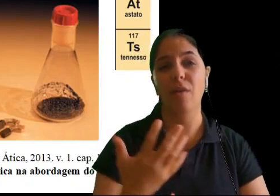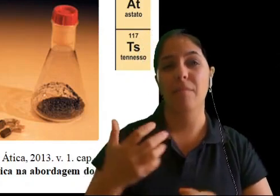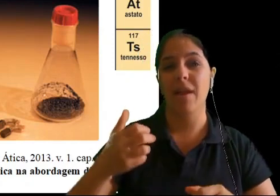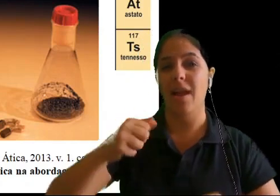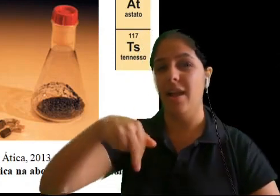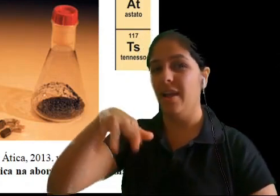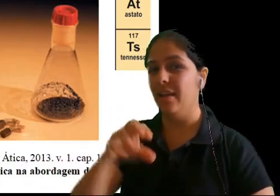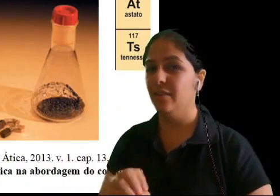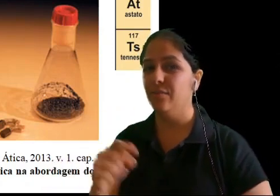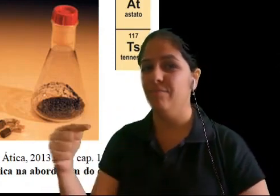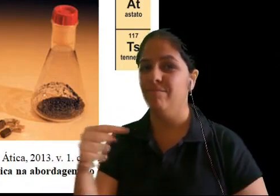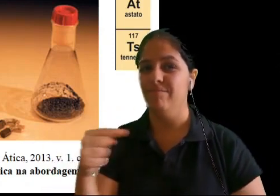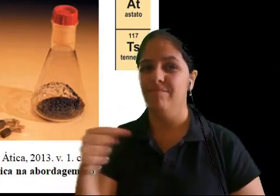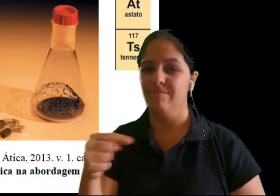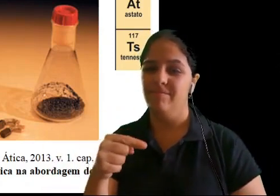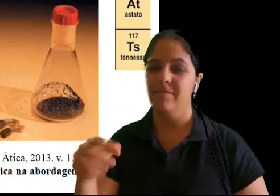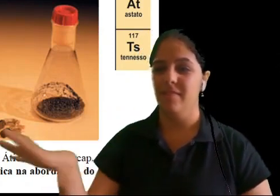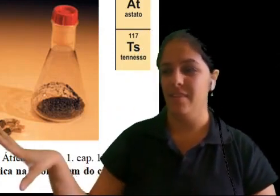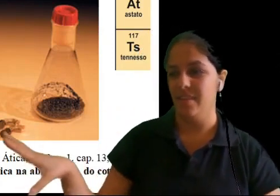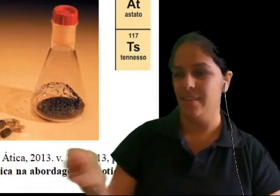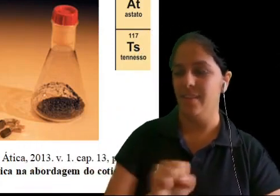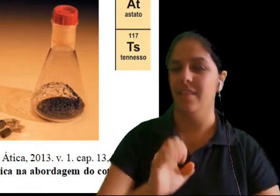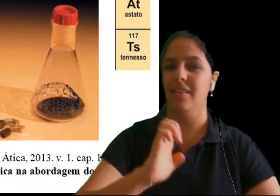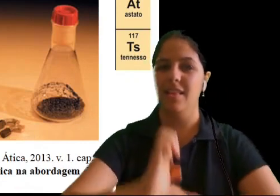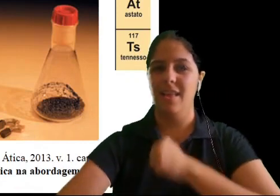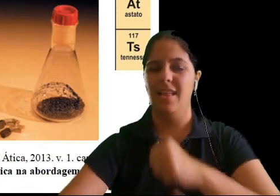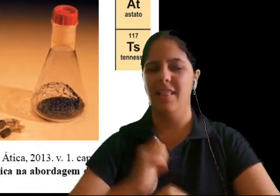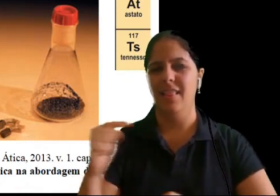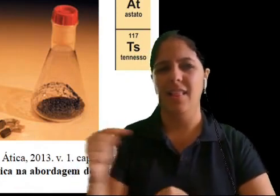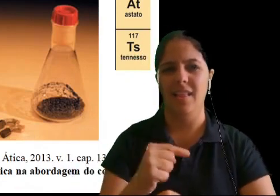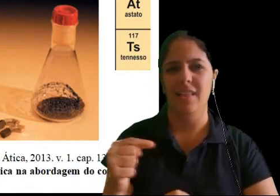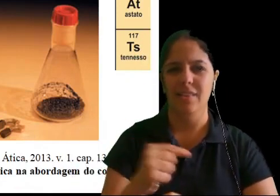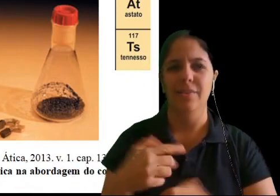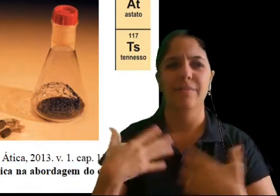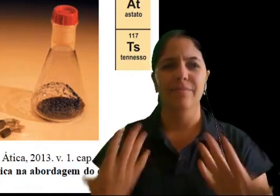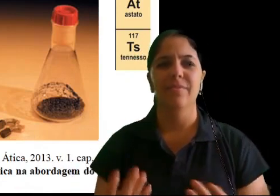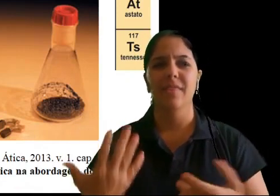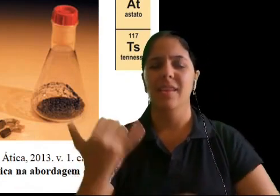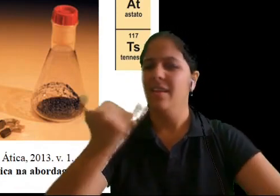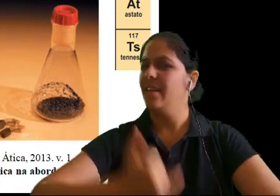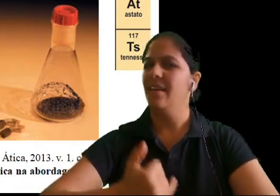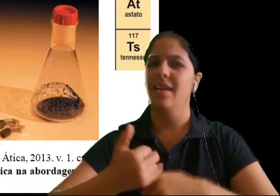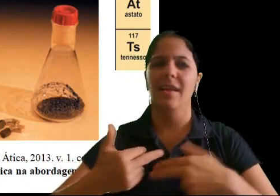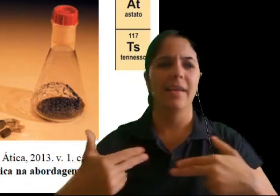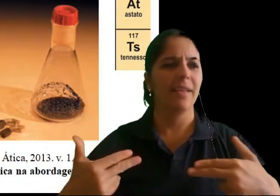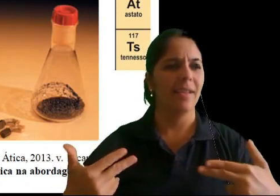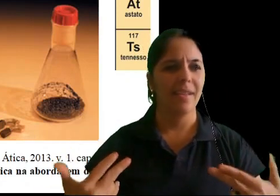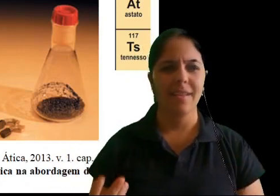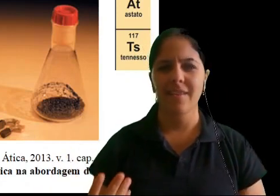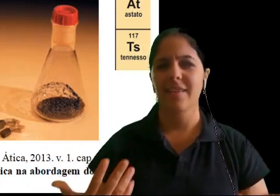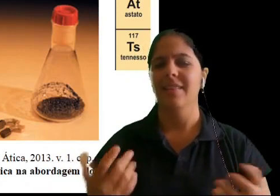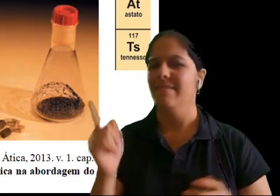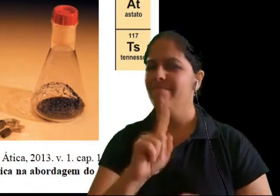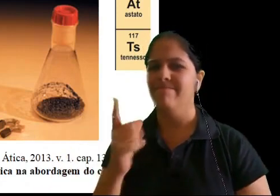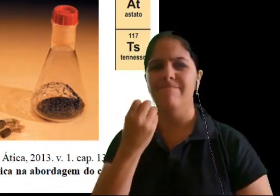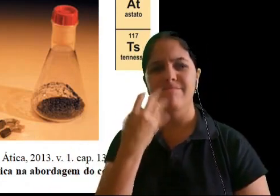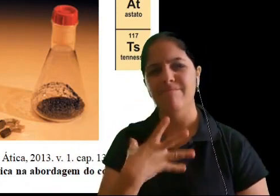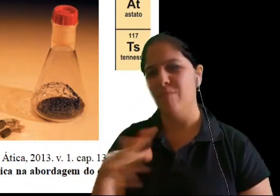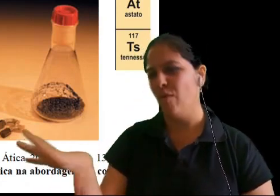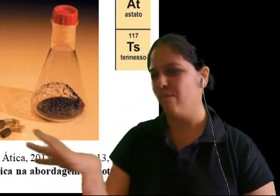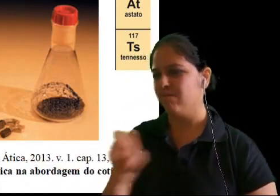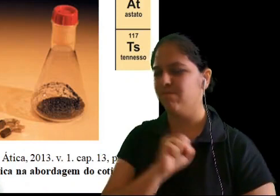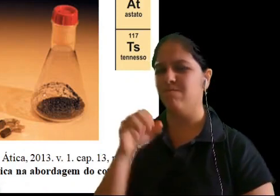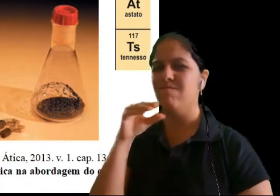íons negativos recebendo elétrons. E de maneira geral, os ametais não são bons